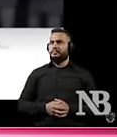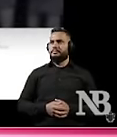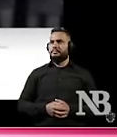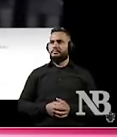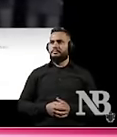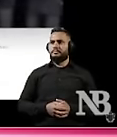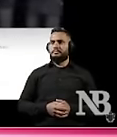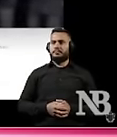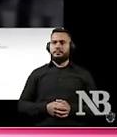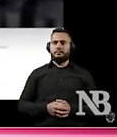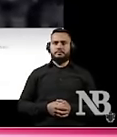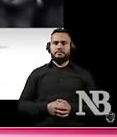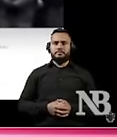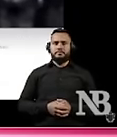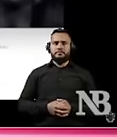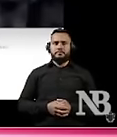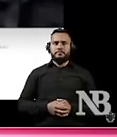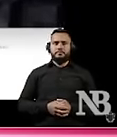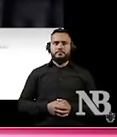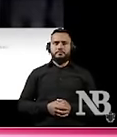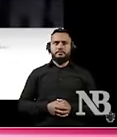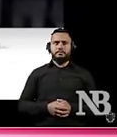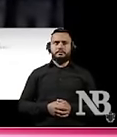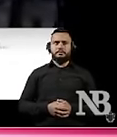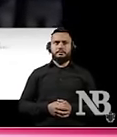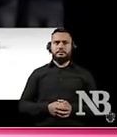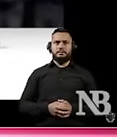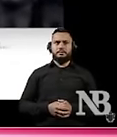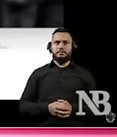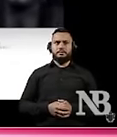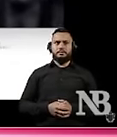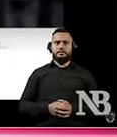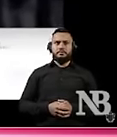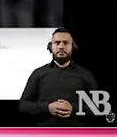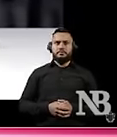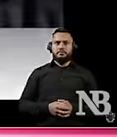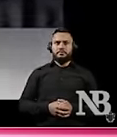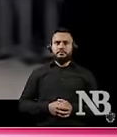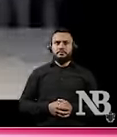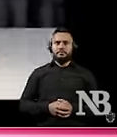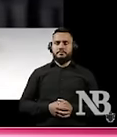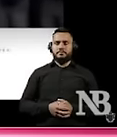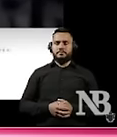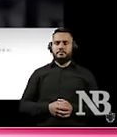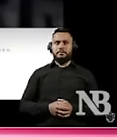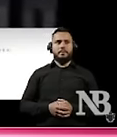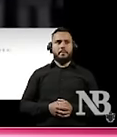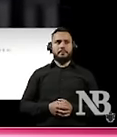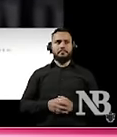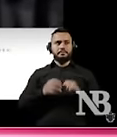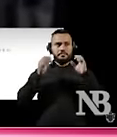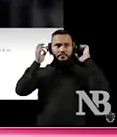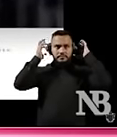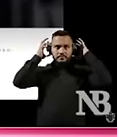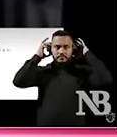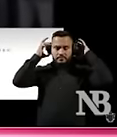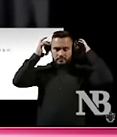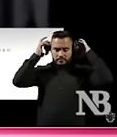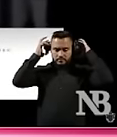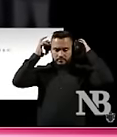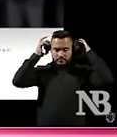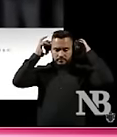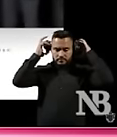O nosso compromisso é a vida pela pátria, okay? Vai ser assim até morrer. E nós amamos o